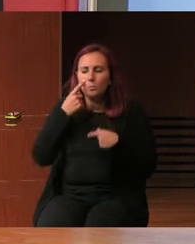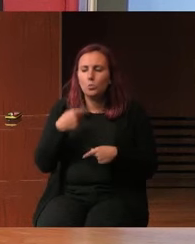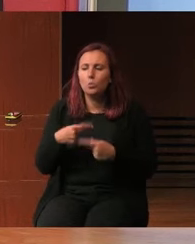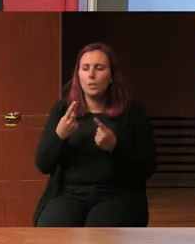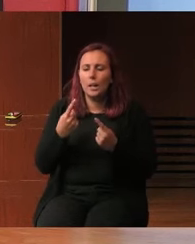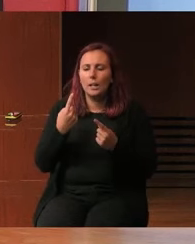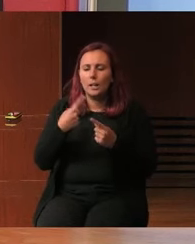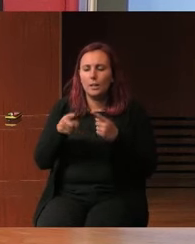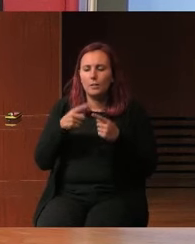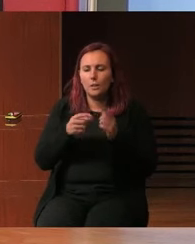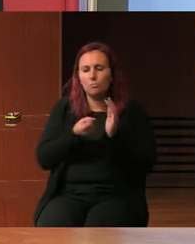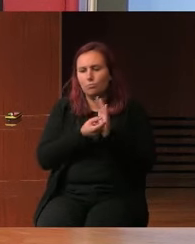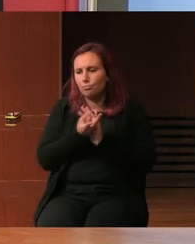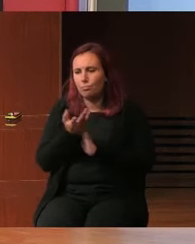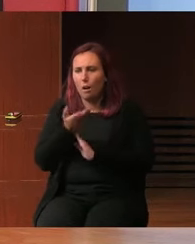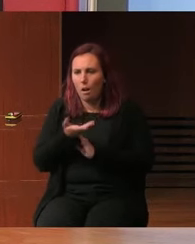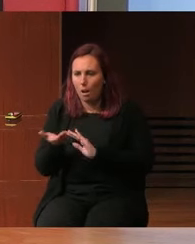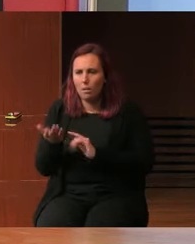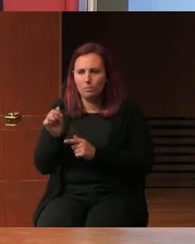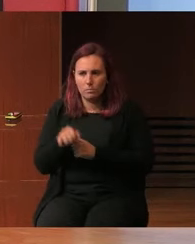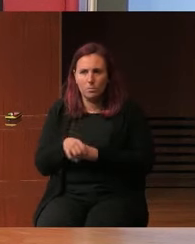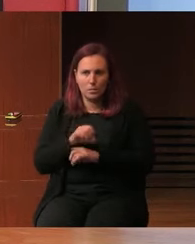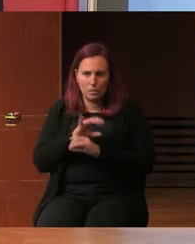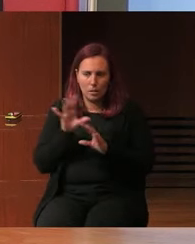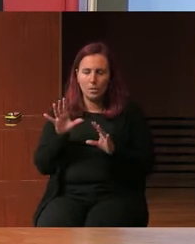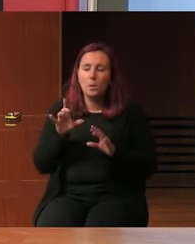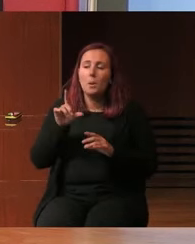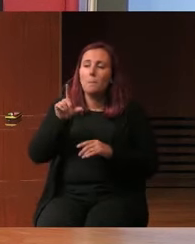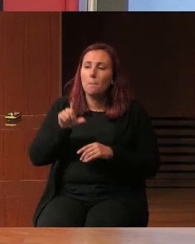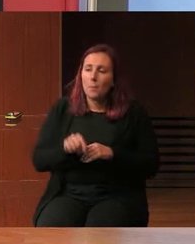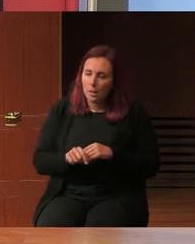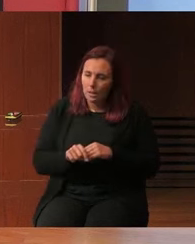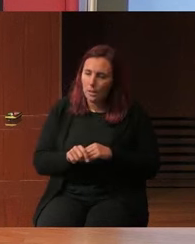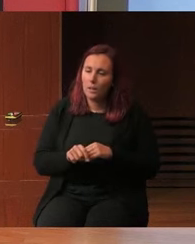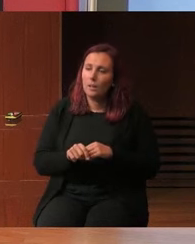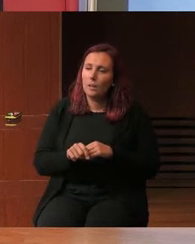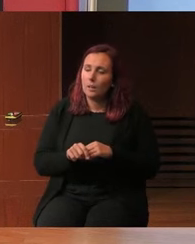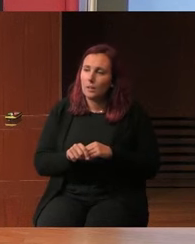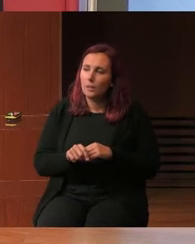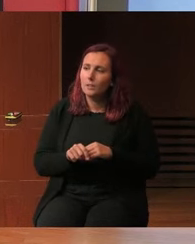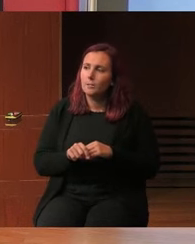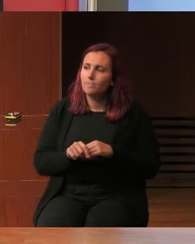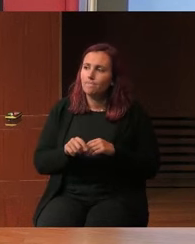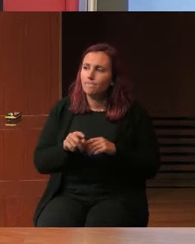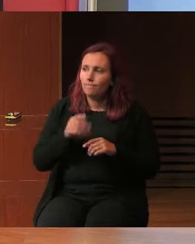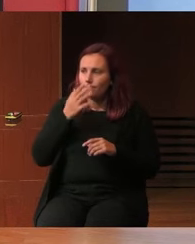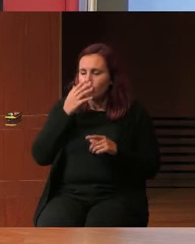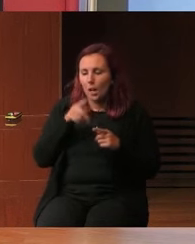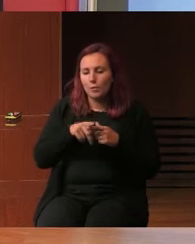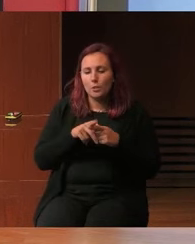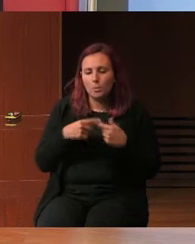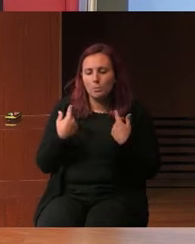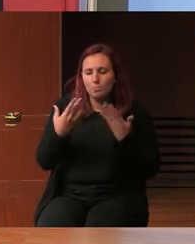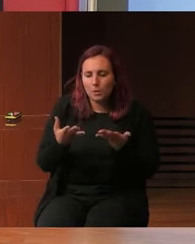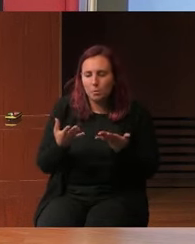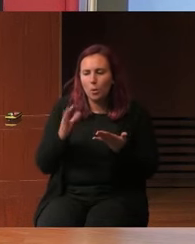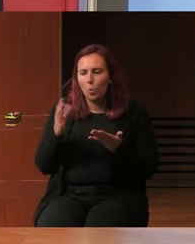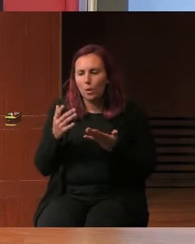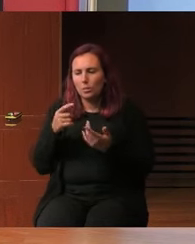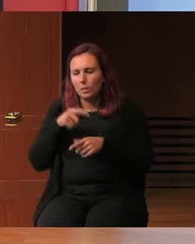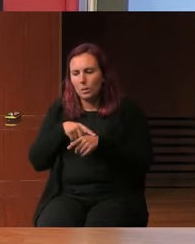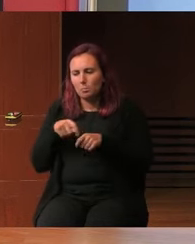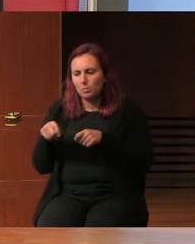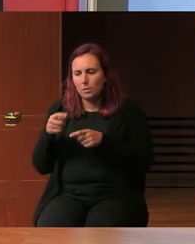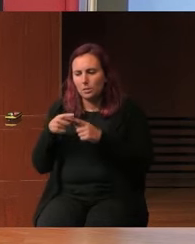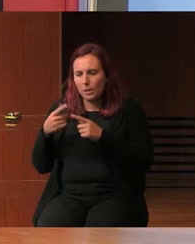a diversidade, sem dúvida, mas é também de dar ferramentas para, na diversidade, sabermos escolher.